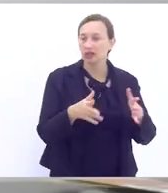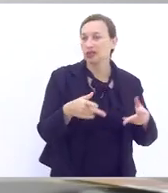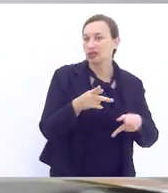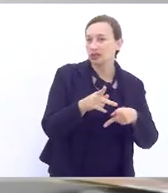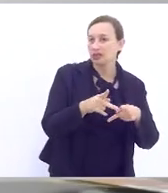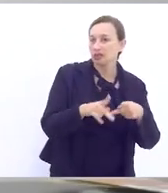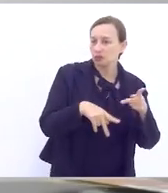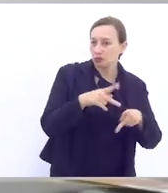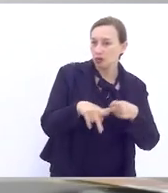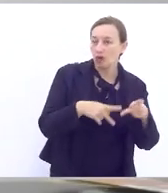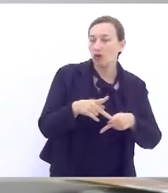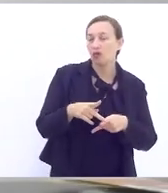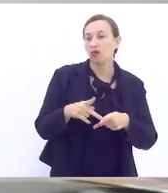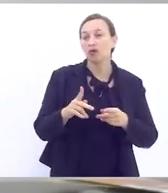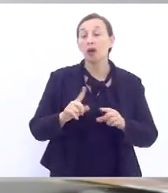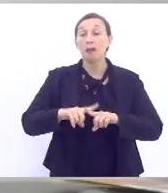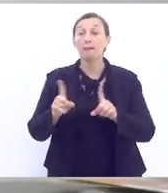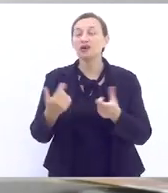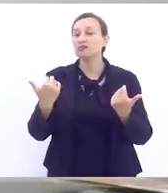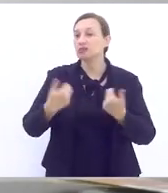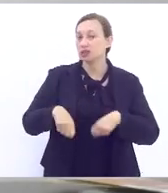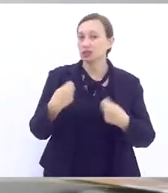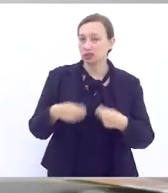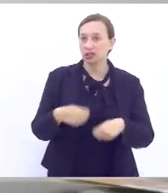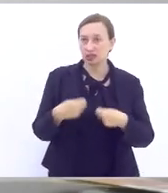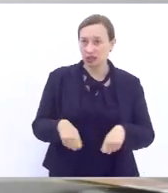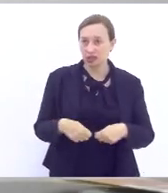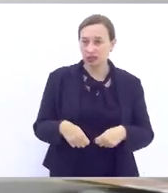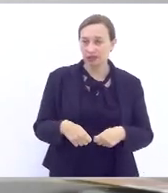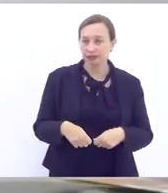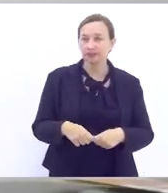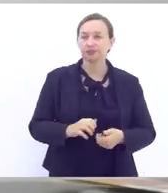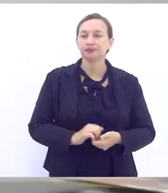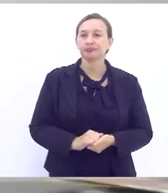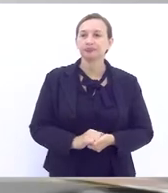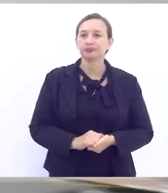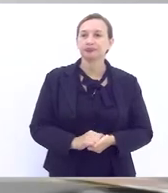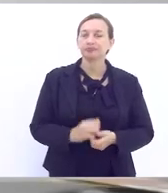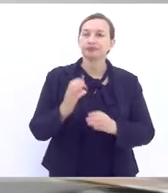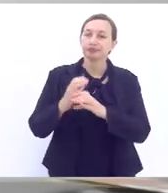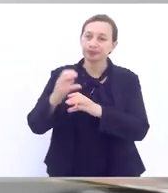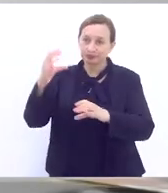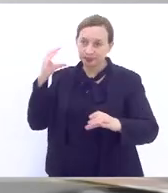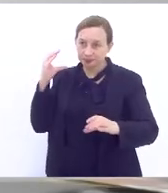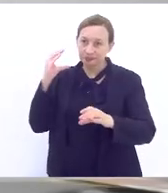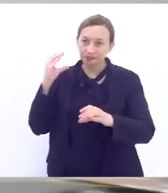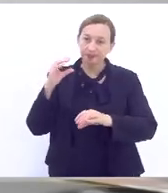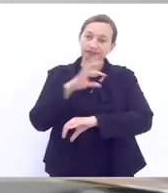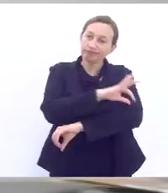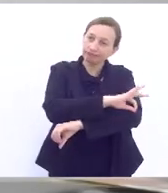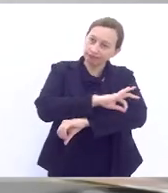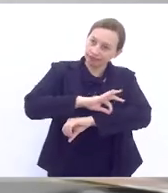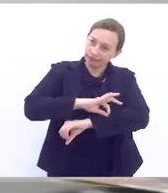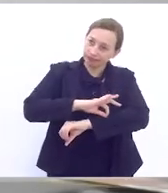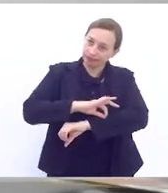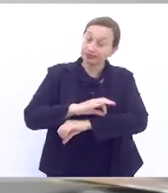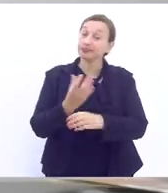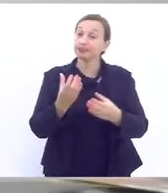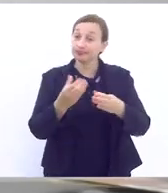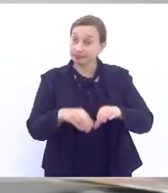comunidade etc etc mas precisaria a Rigor de Engenheiros e arquitetos